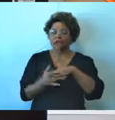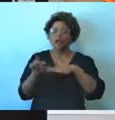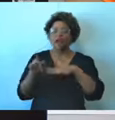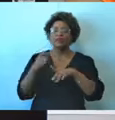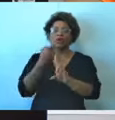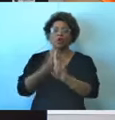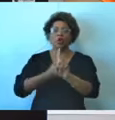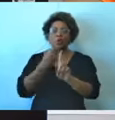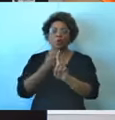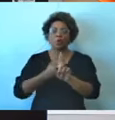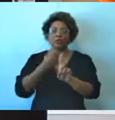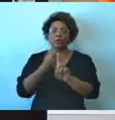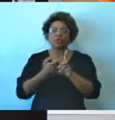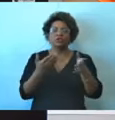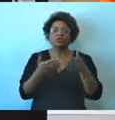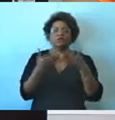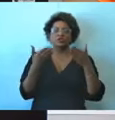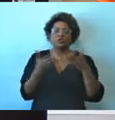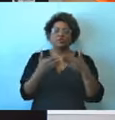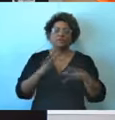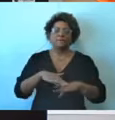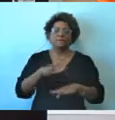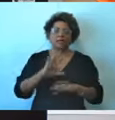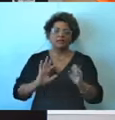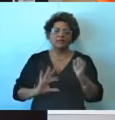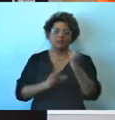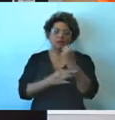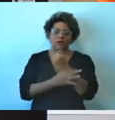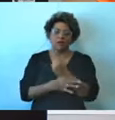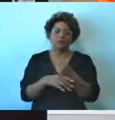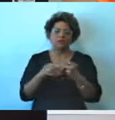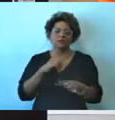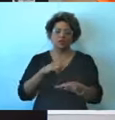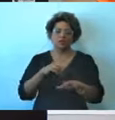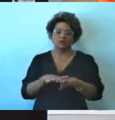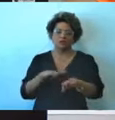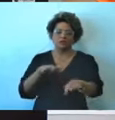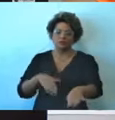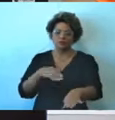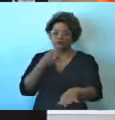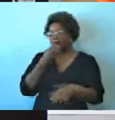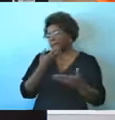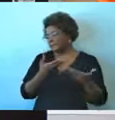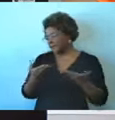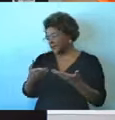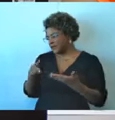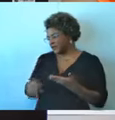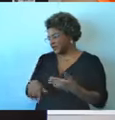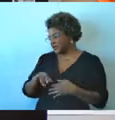realmente mais segurança, pela motofaixa. E, Jéssica, seja muito bem-vinda à nossa Câmara Municipal.